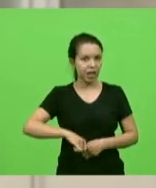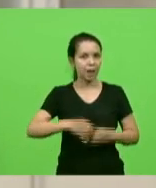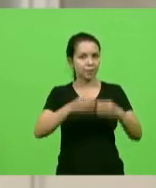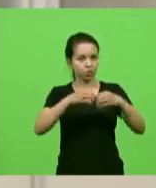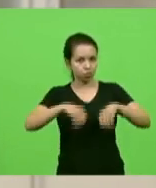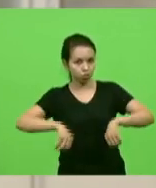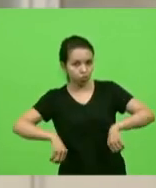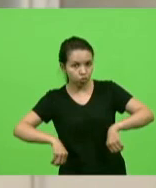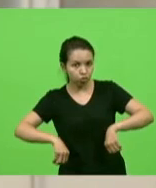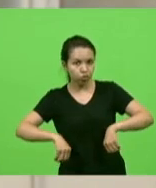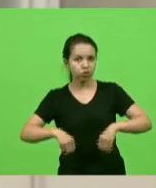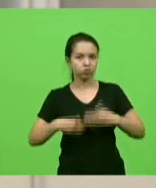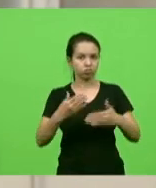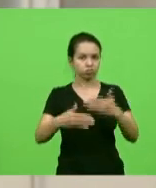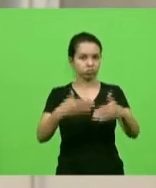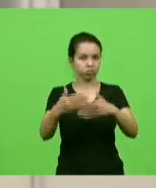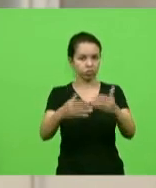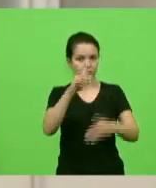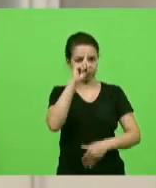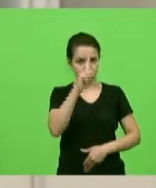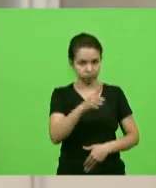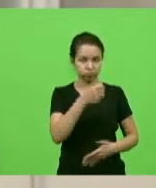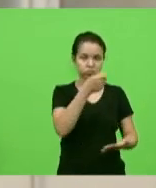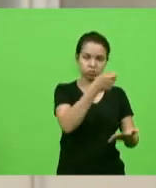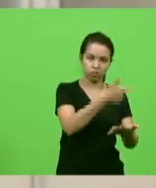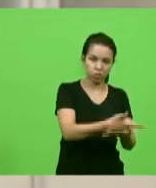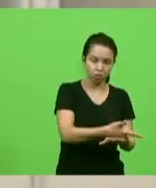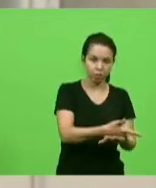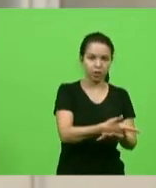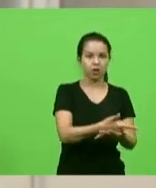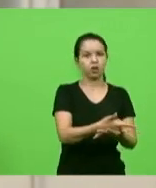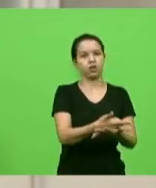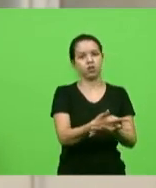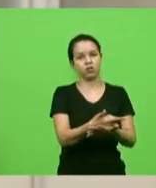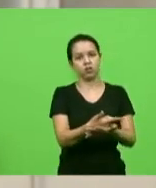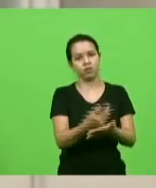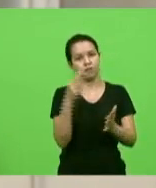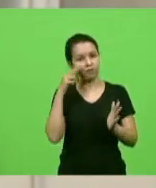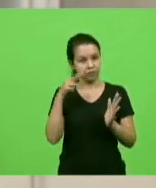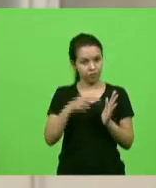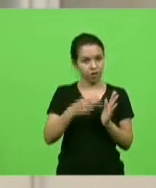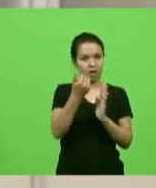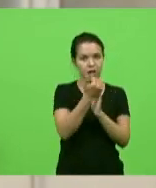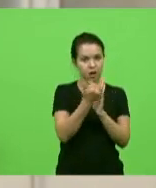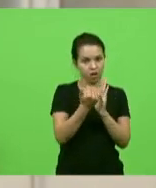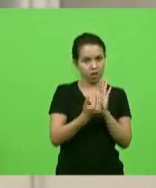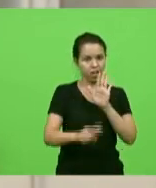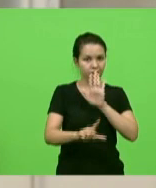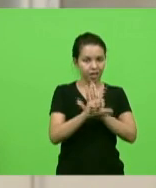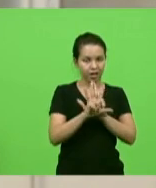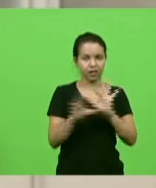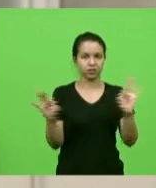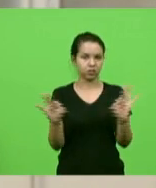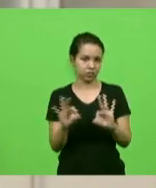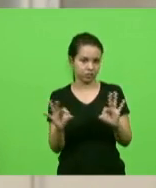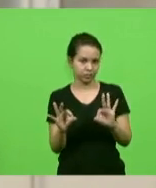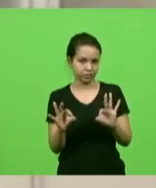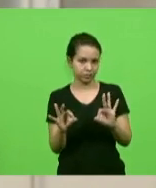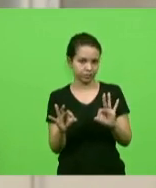danoso decorrente da ordenação de despesas sem a observância das exigências legais